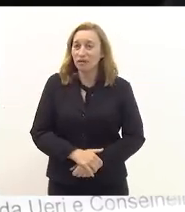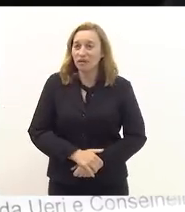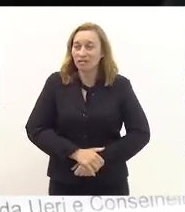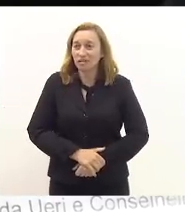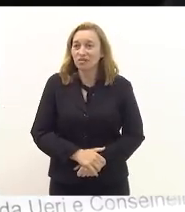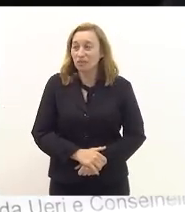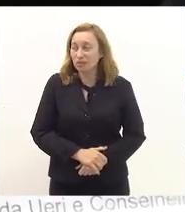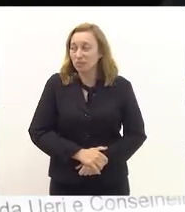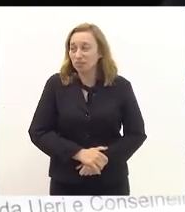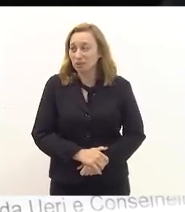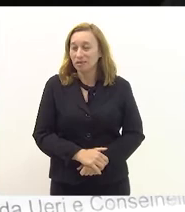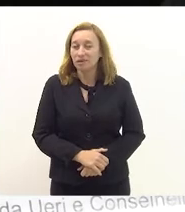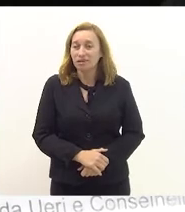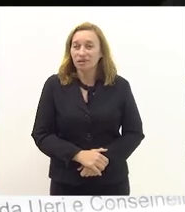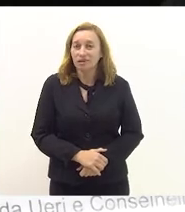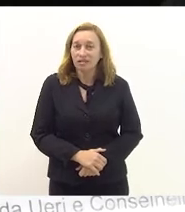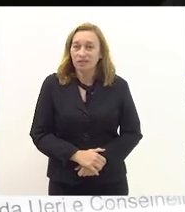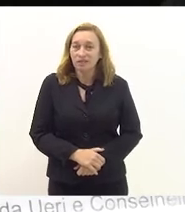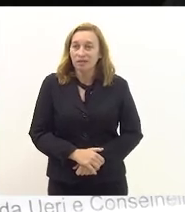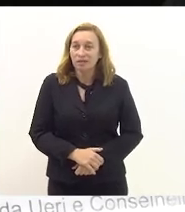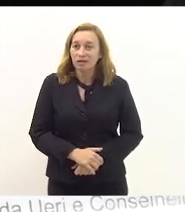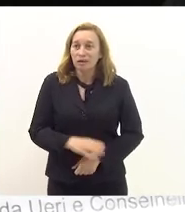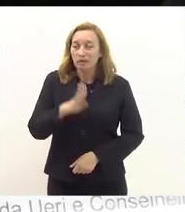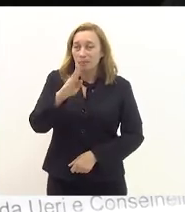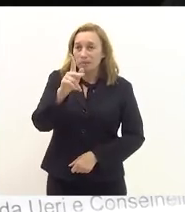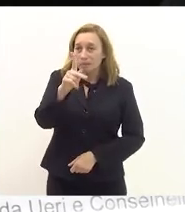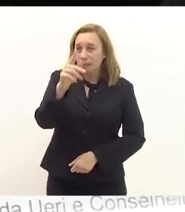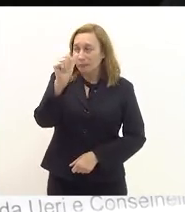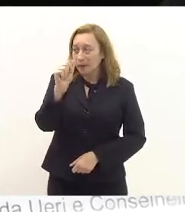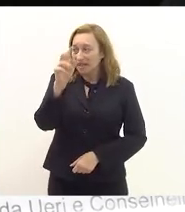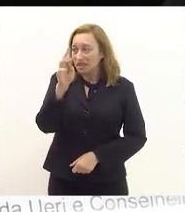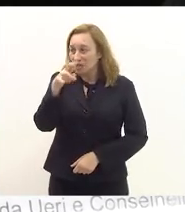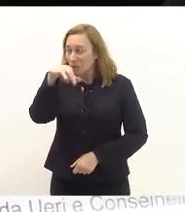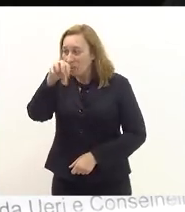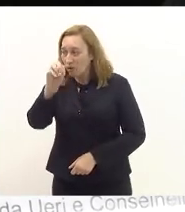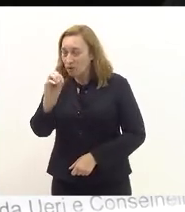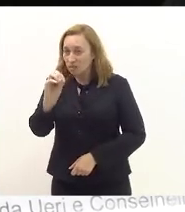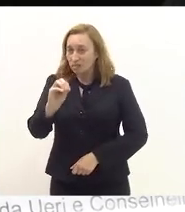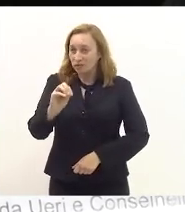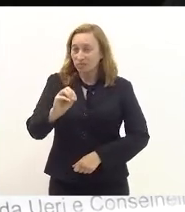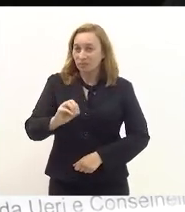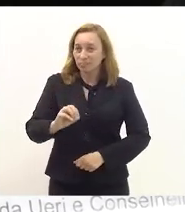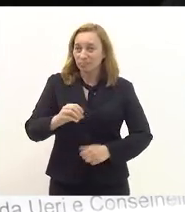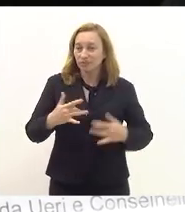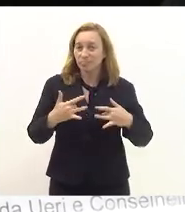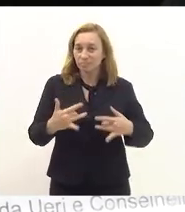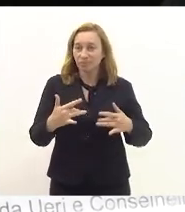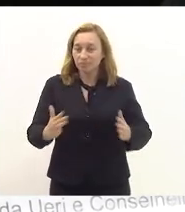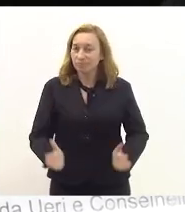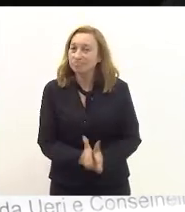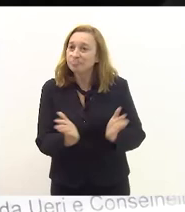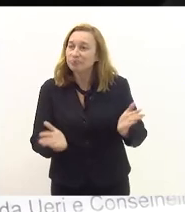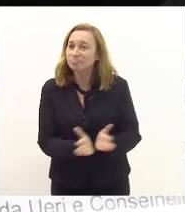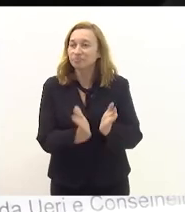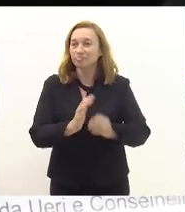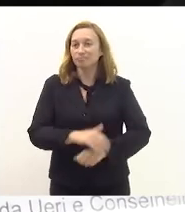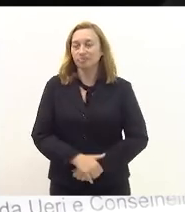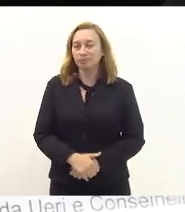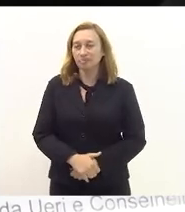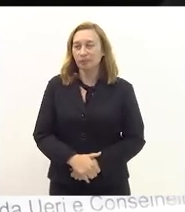indômito, patriótico e de solidariedade social para com os pobres e